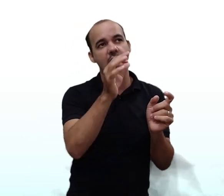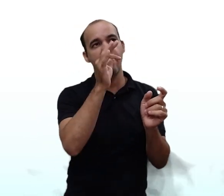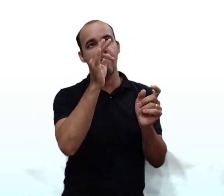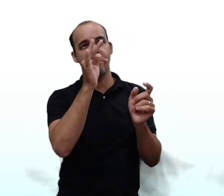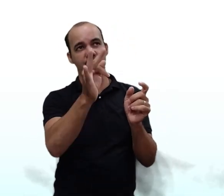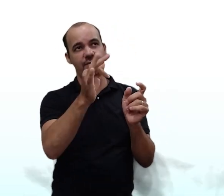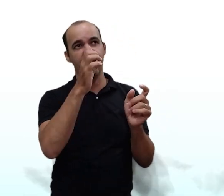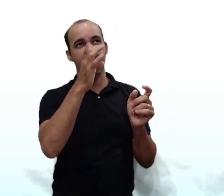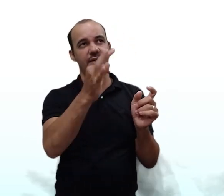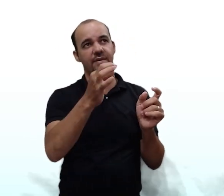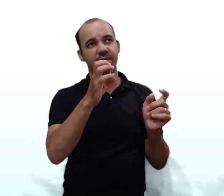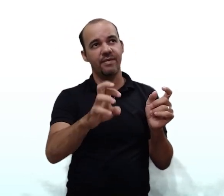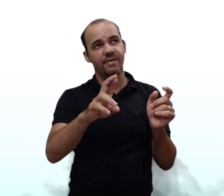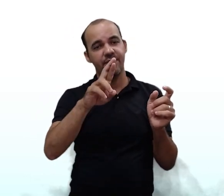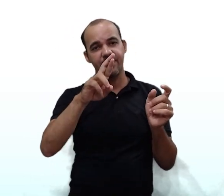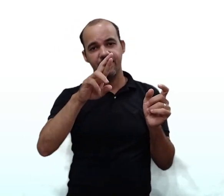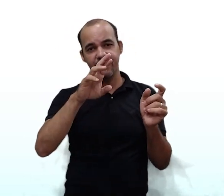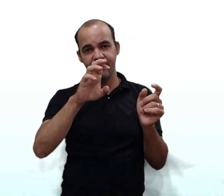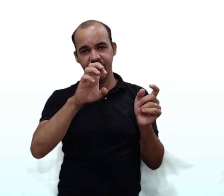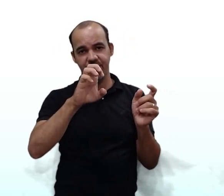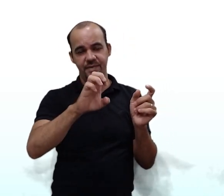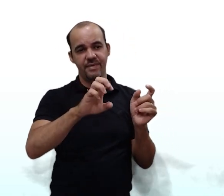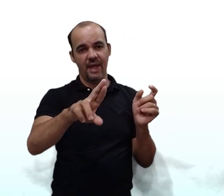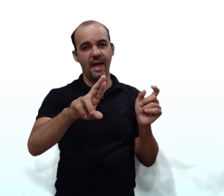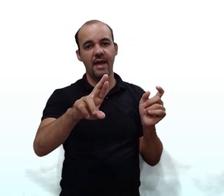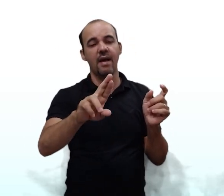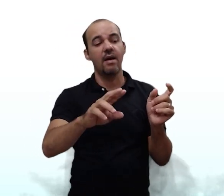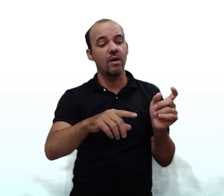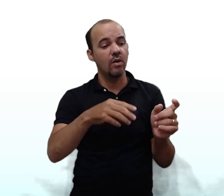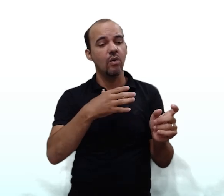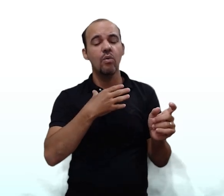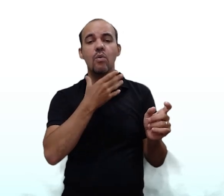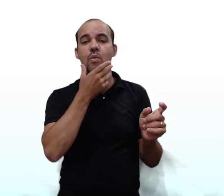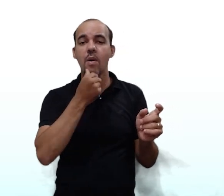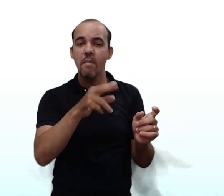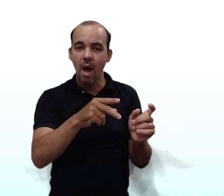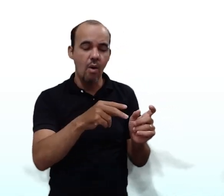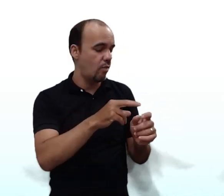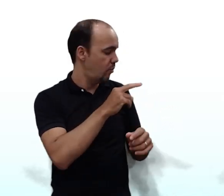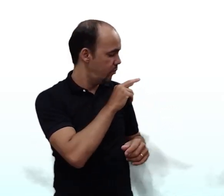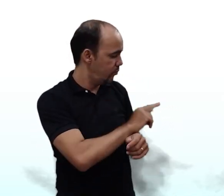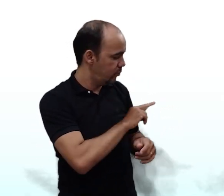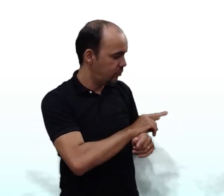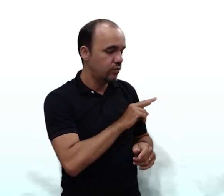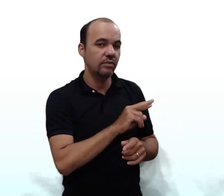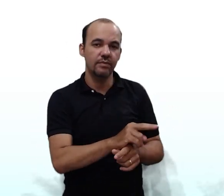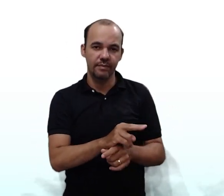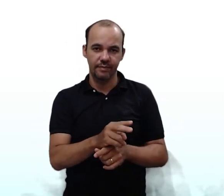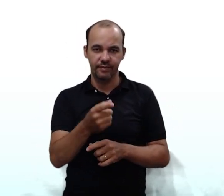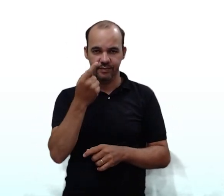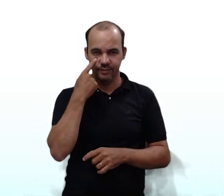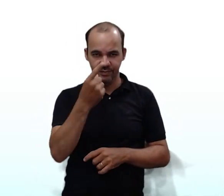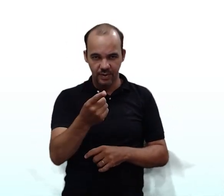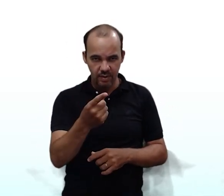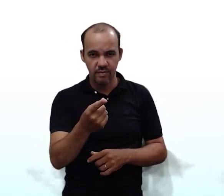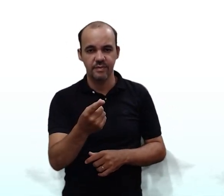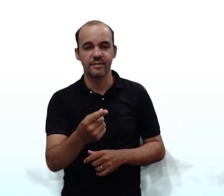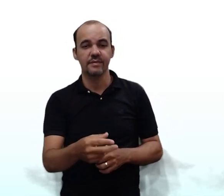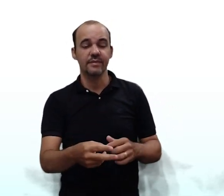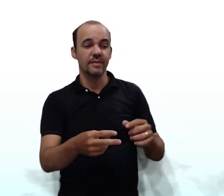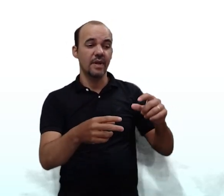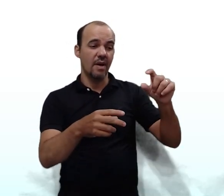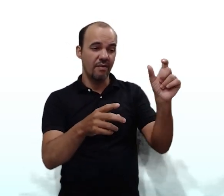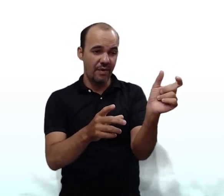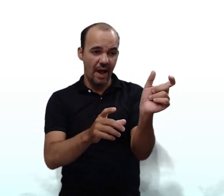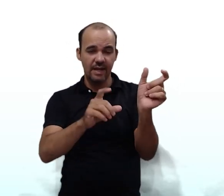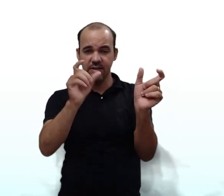Então, olha o perigo que isso pode ser na hora da tua avaliação. Por isso que eu já decidi começar com esse assunto, que inclusive é um